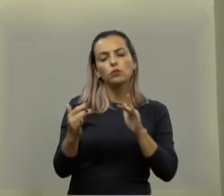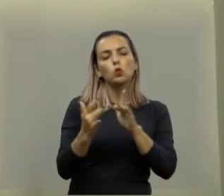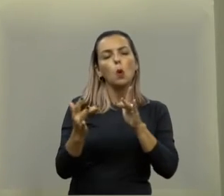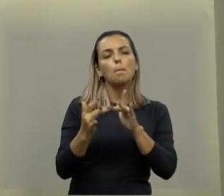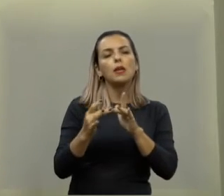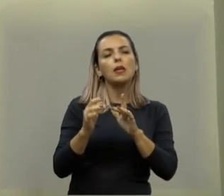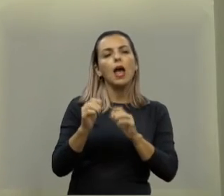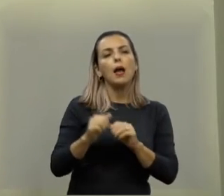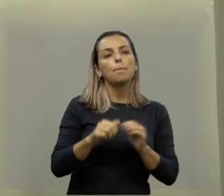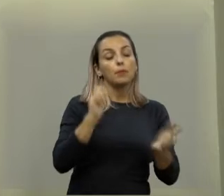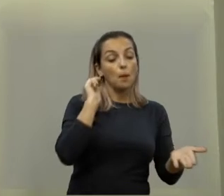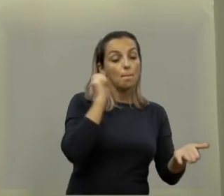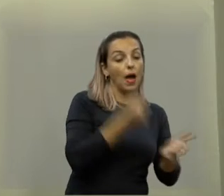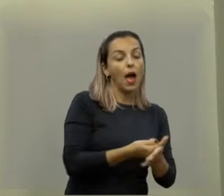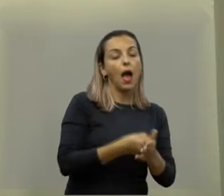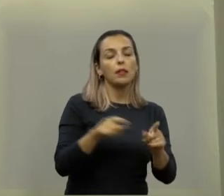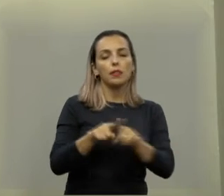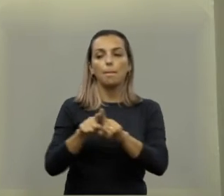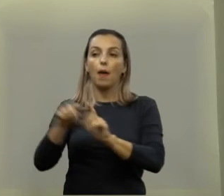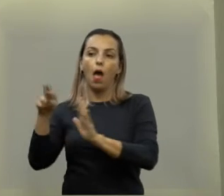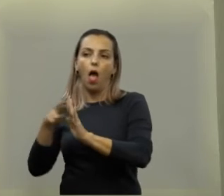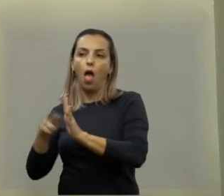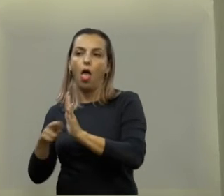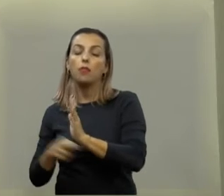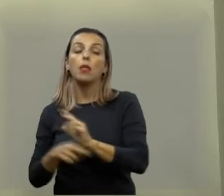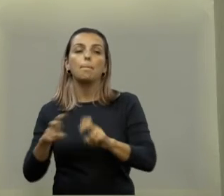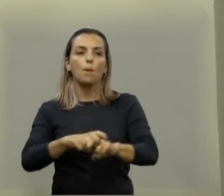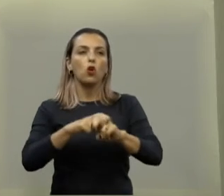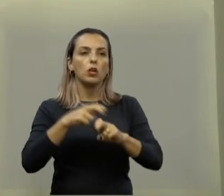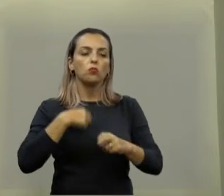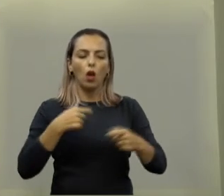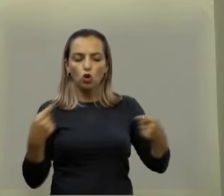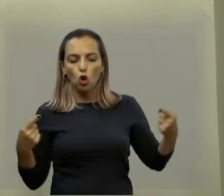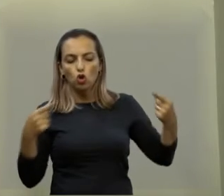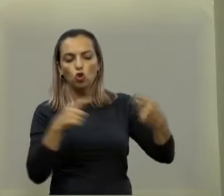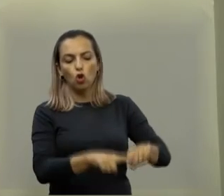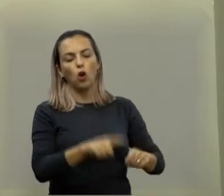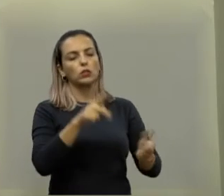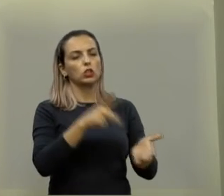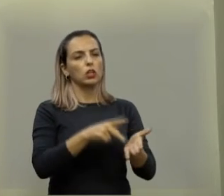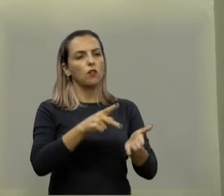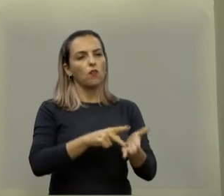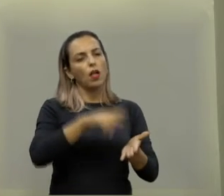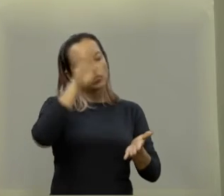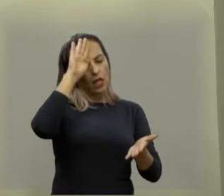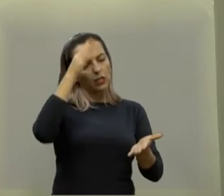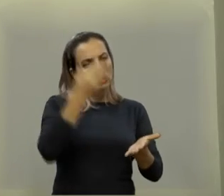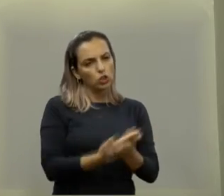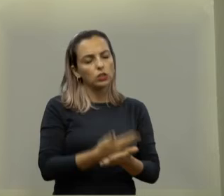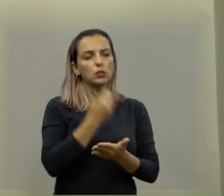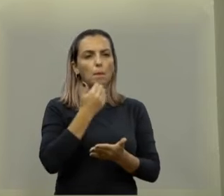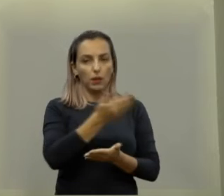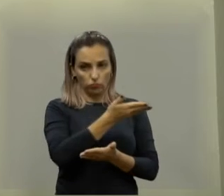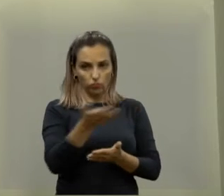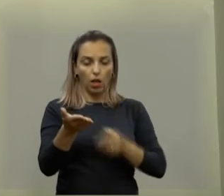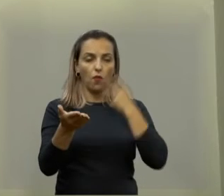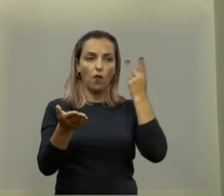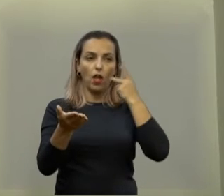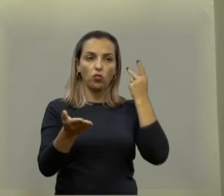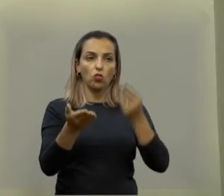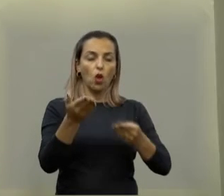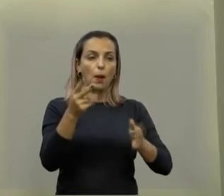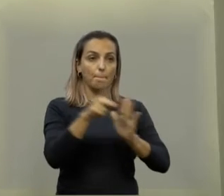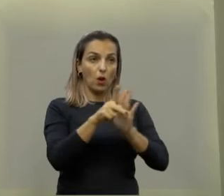e regularização por tudo isso voltarei contra com absoluta convicção e clamo também os meus pares